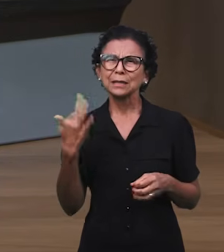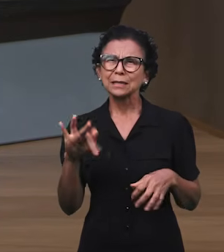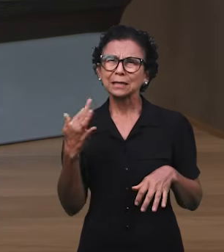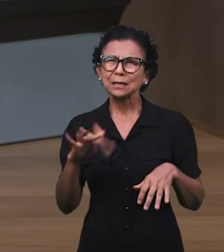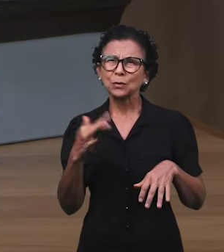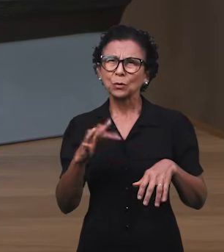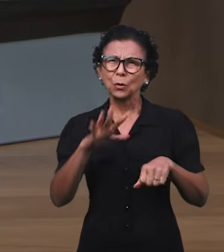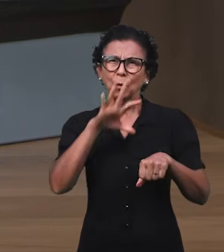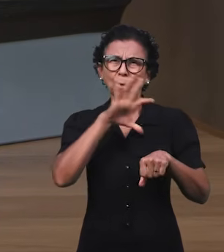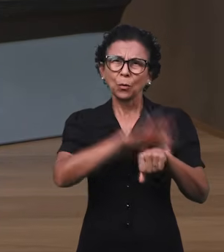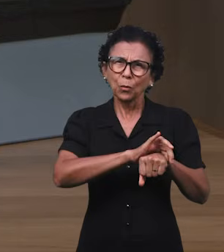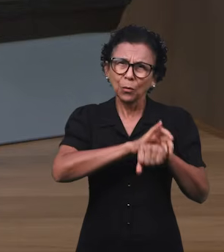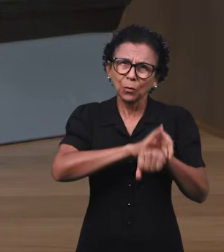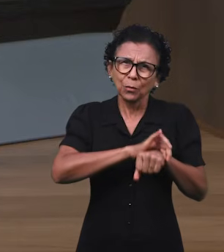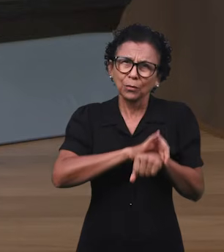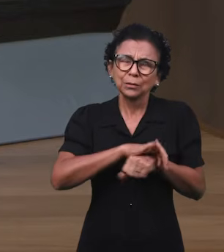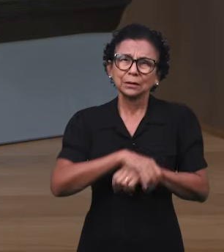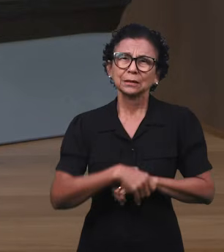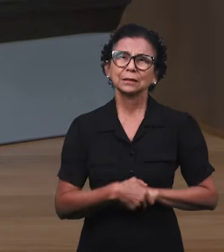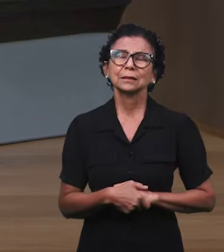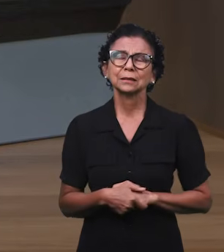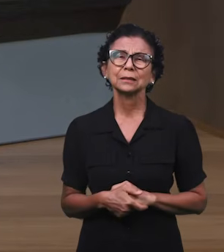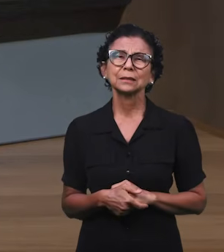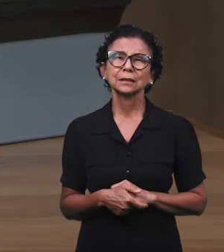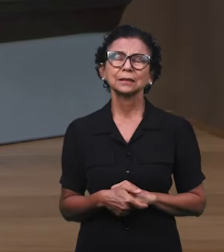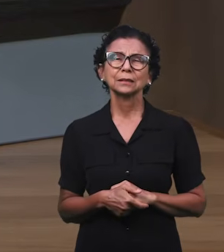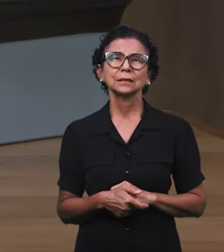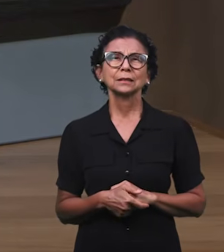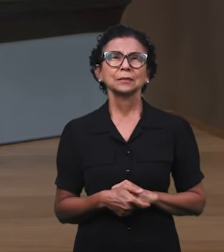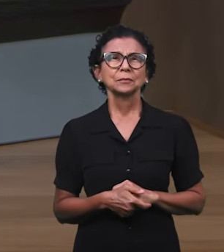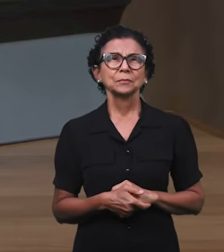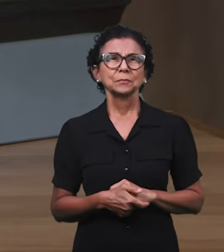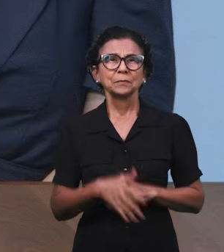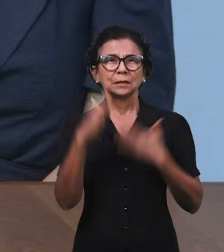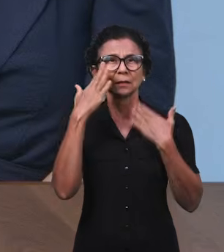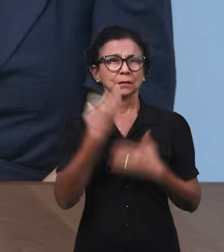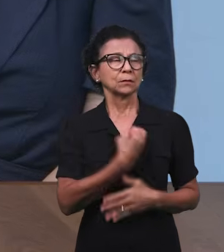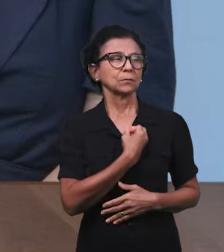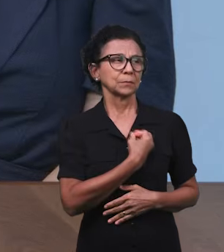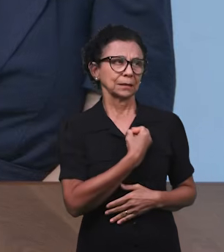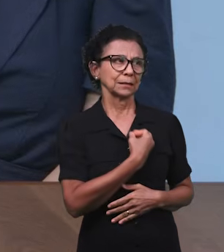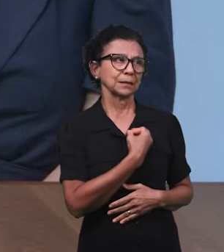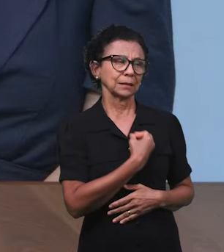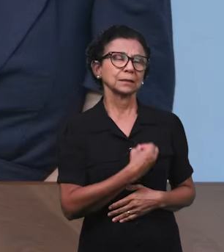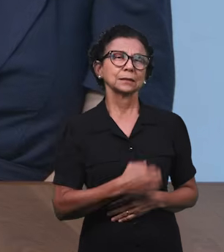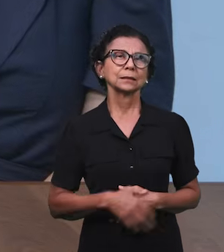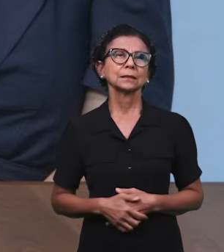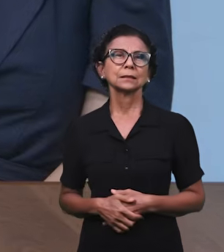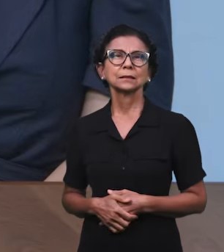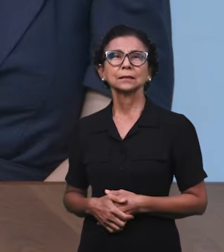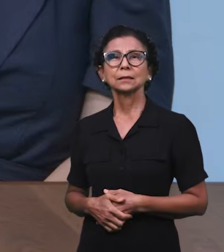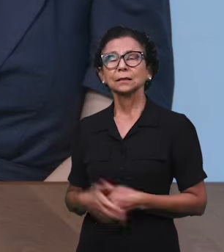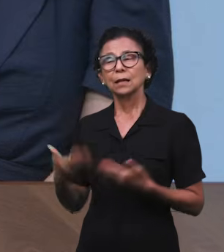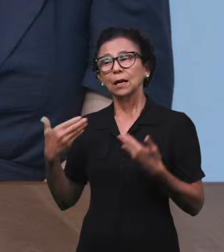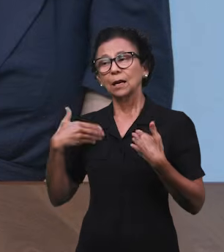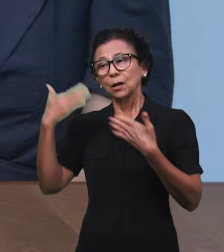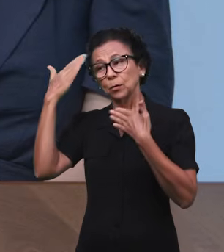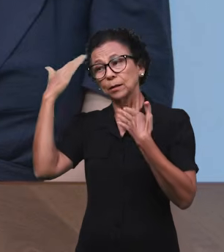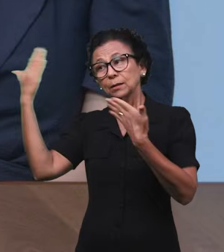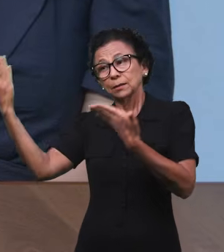que é a fibromialgia. Nós agradecemos também, em nome da TV Manaim, sua presença aqui, Sandra. Eu que agradeço também e